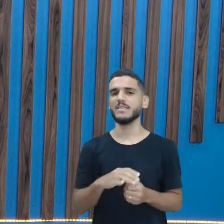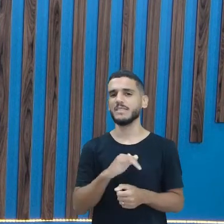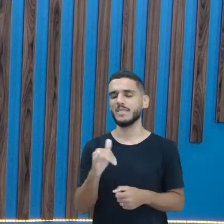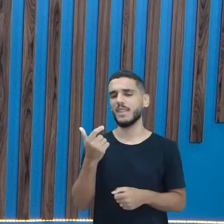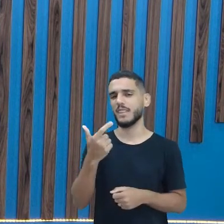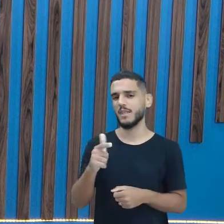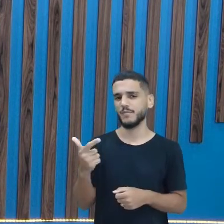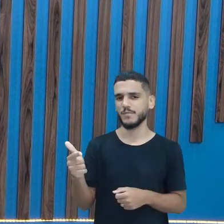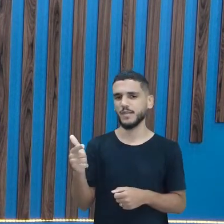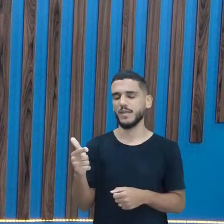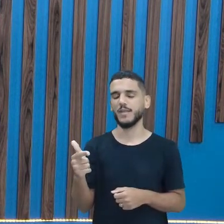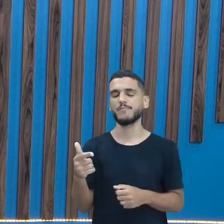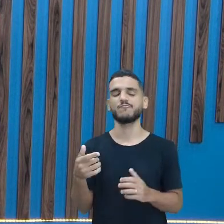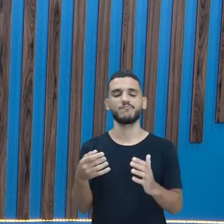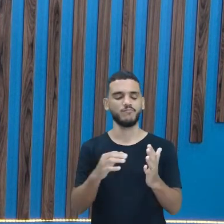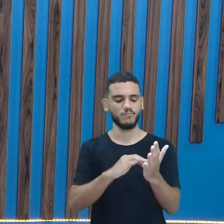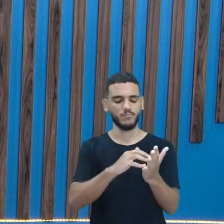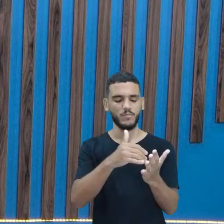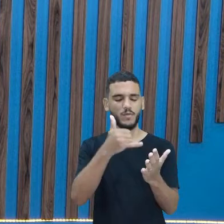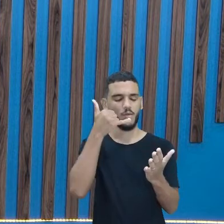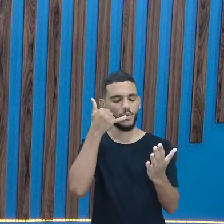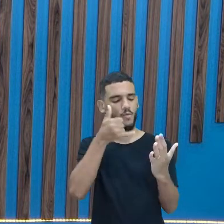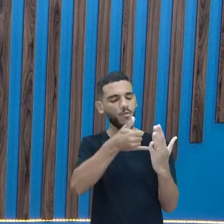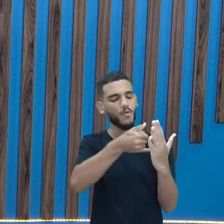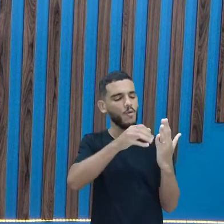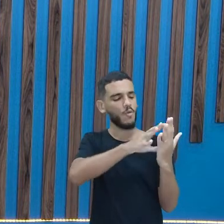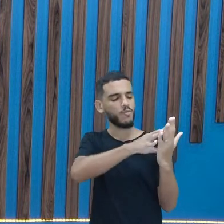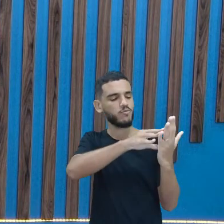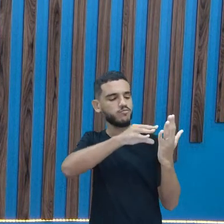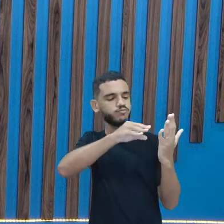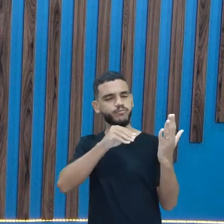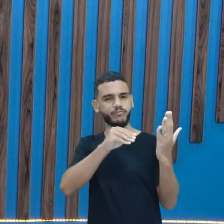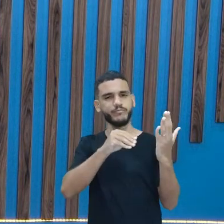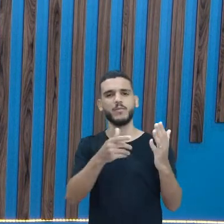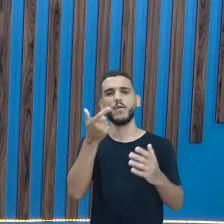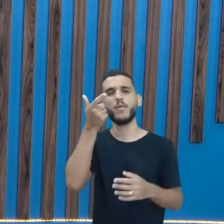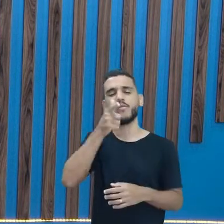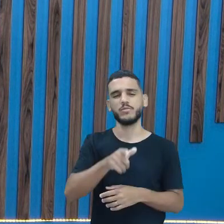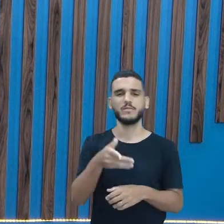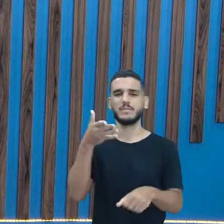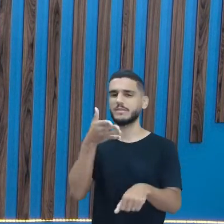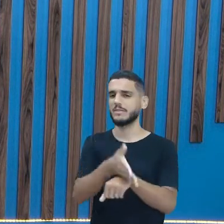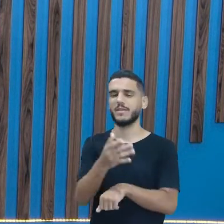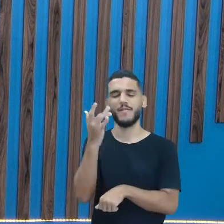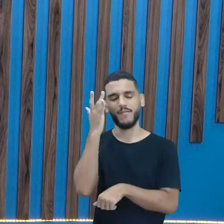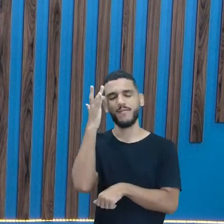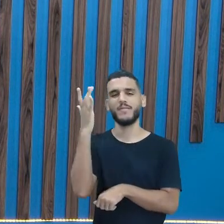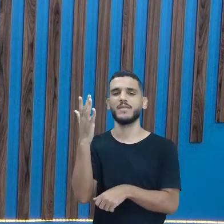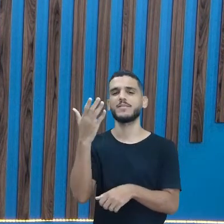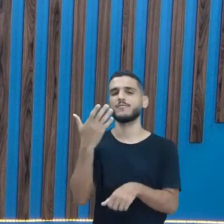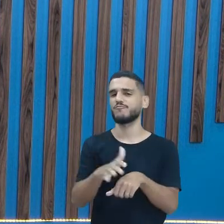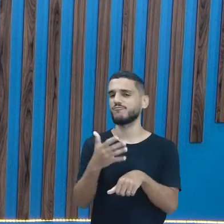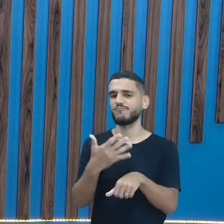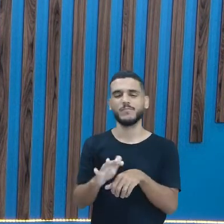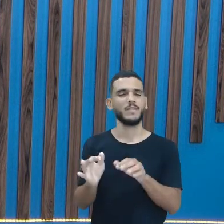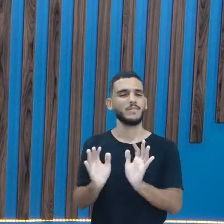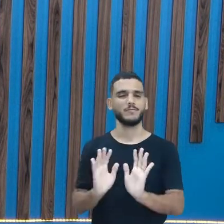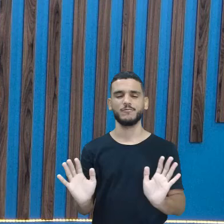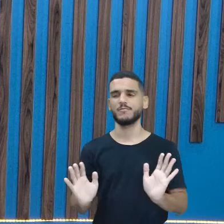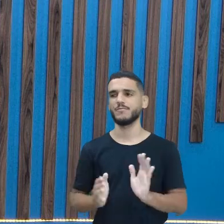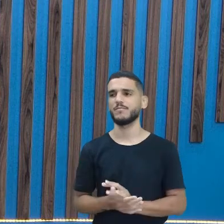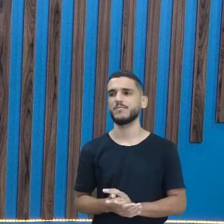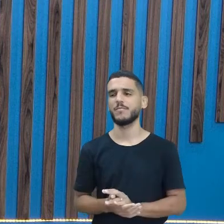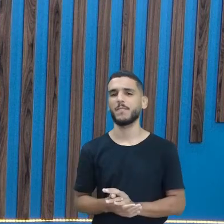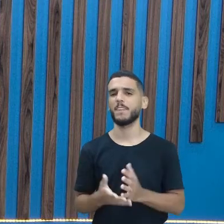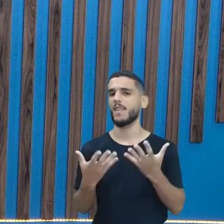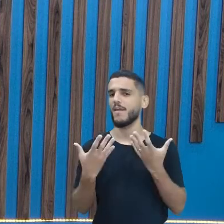tem, mira a câmera do teu aparelho eletrônico para ela e rapidamente você tem acesso. Super fácil, super prático, né?